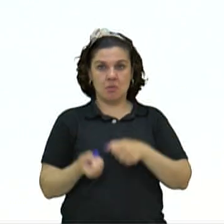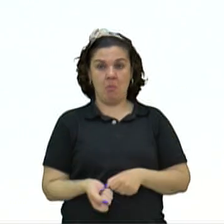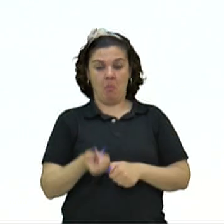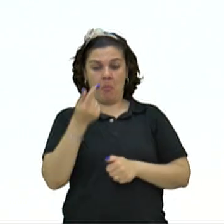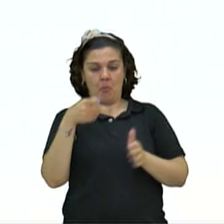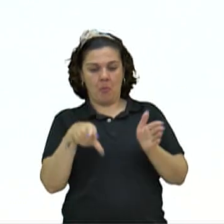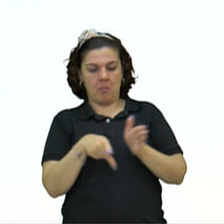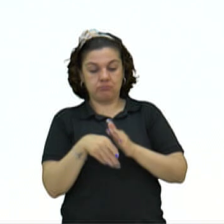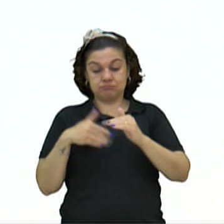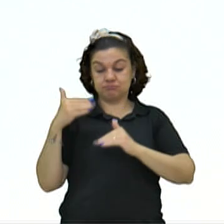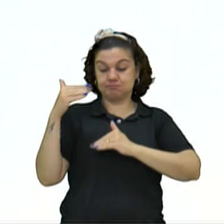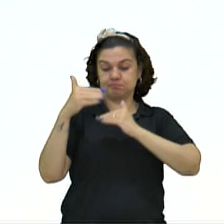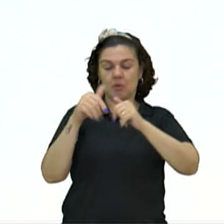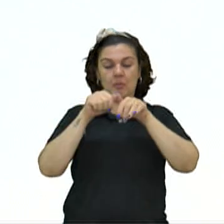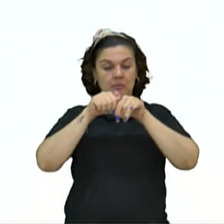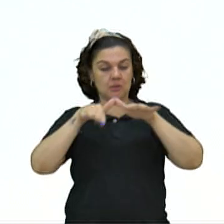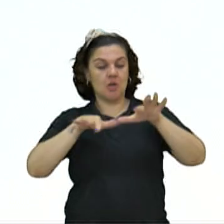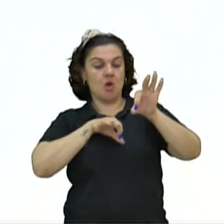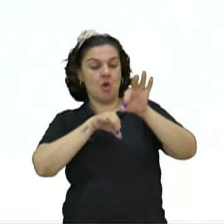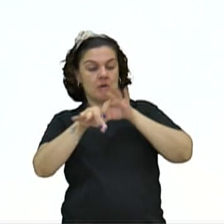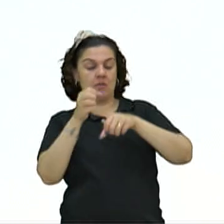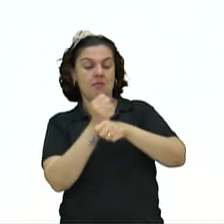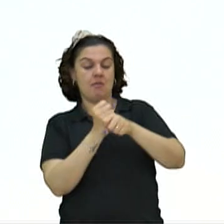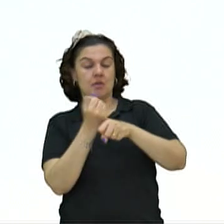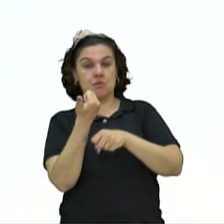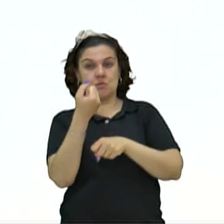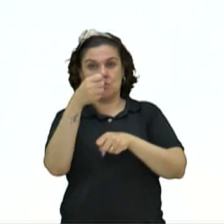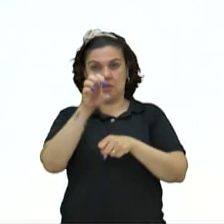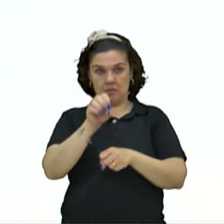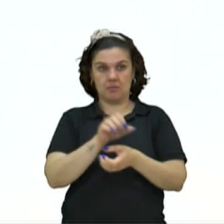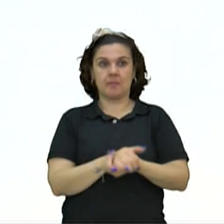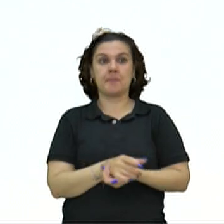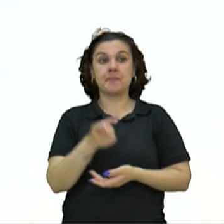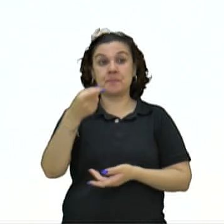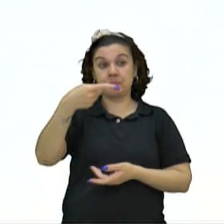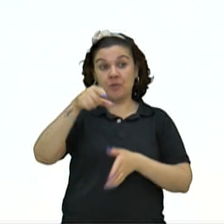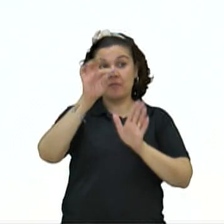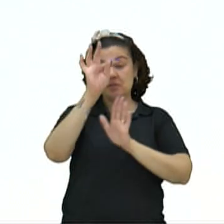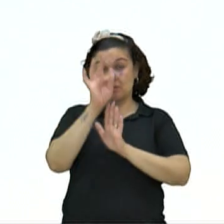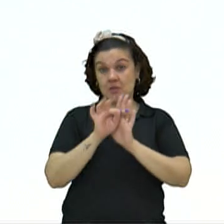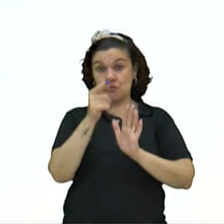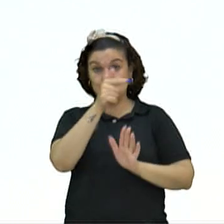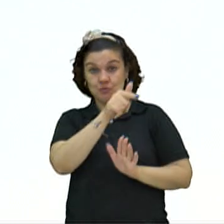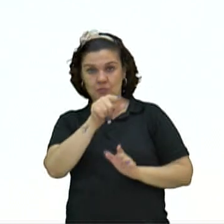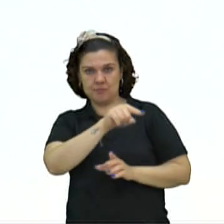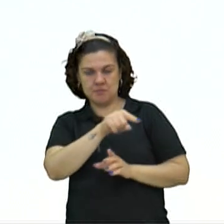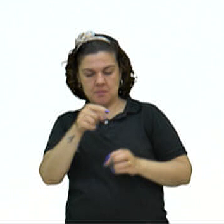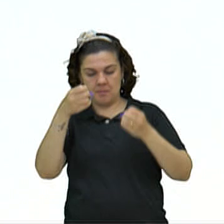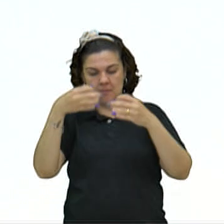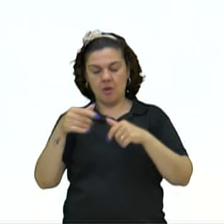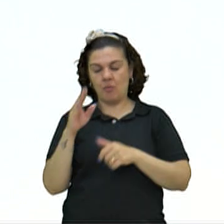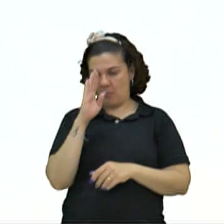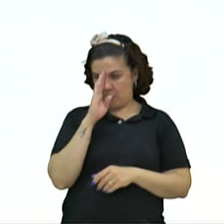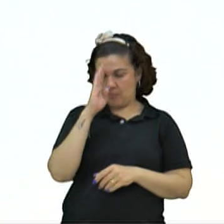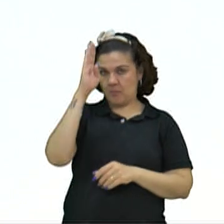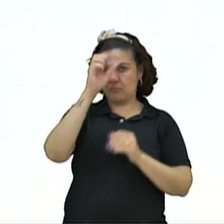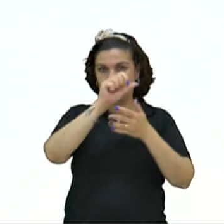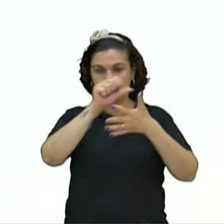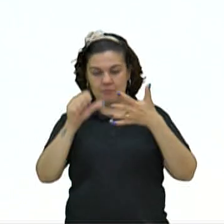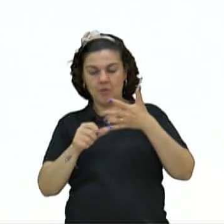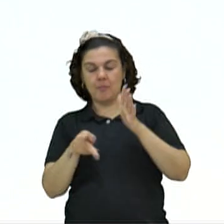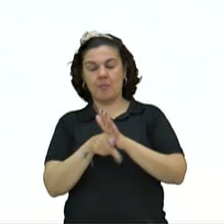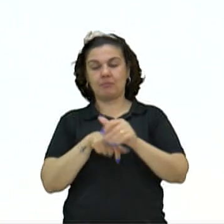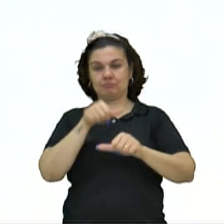desempenho reflete as reformas iniciadas nos anos 80. Você vai criar um texto para explicar os principais aspectos